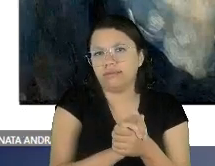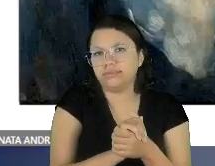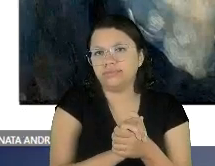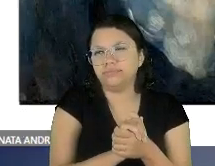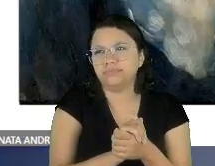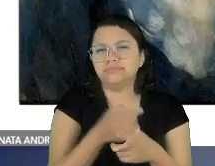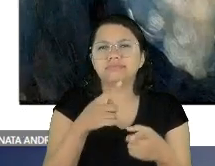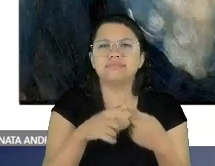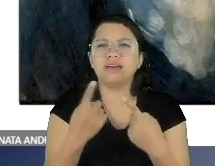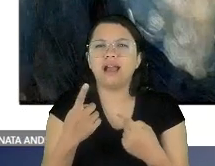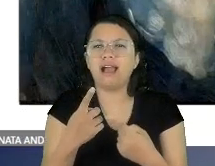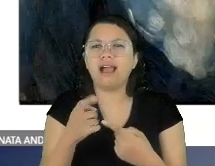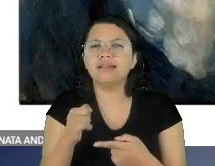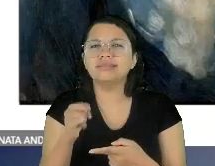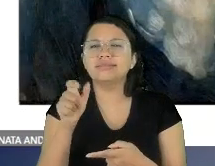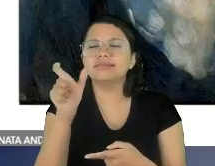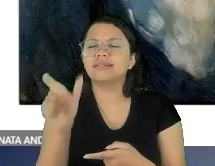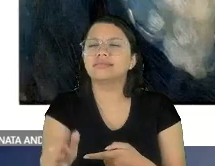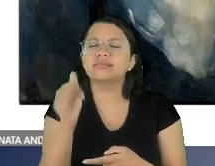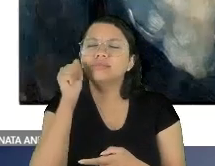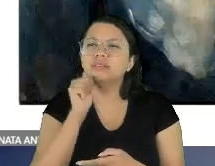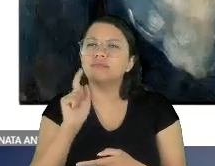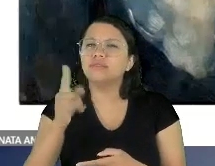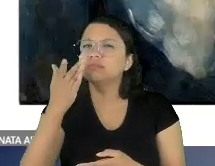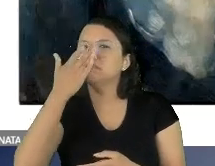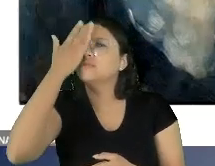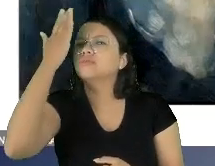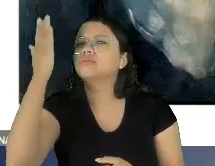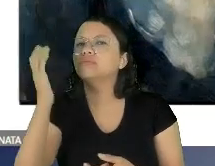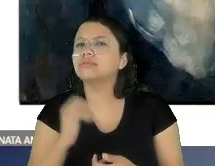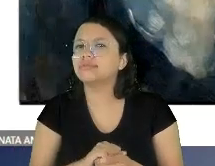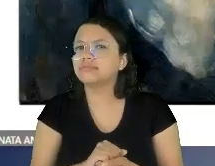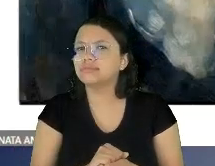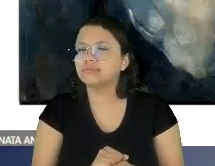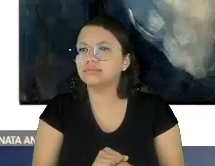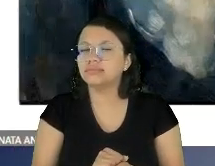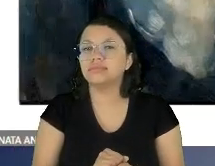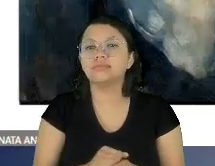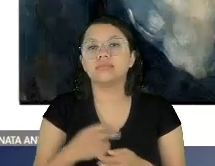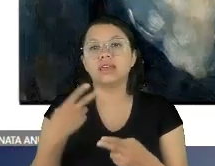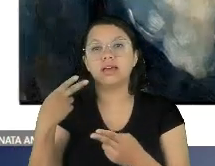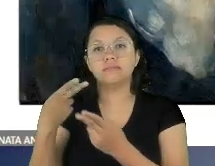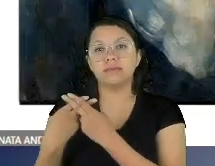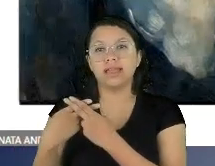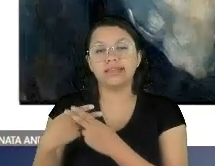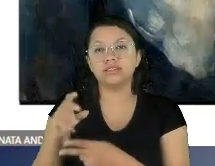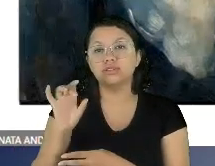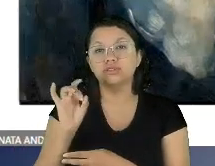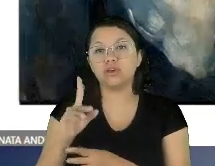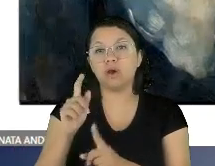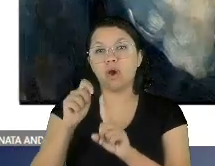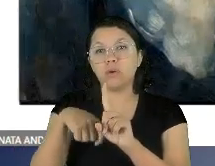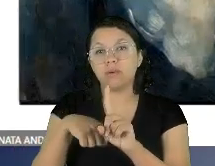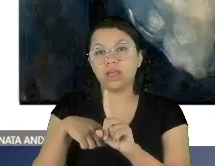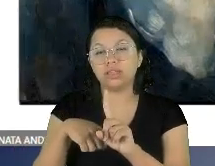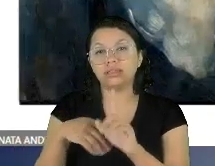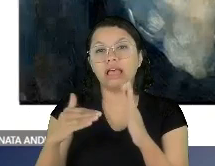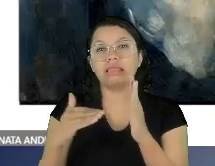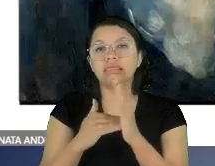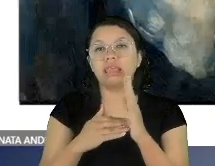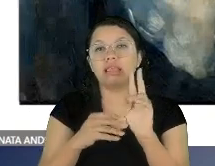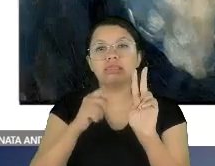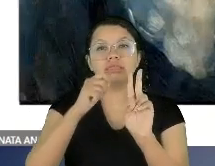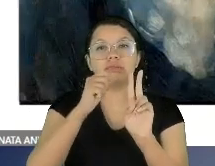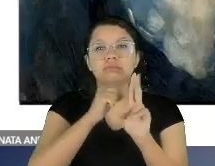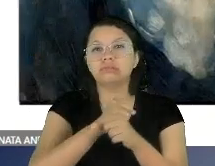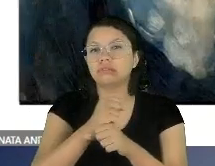Mas, e se a vítima fosse prostituta ou mulher da vida? A pena era de apenas de 1 mês a 2 anos